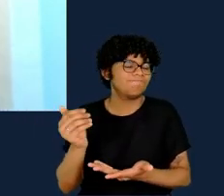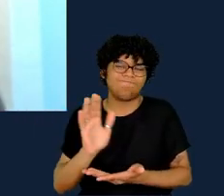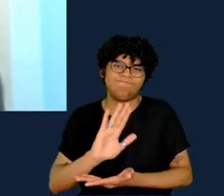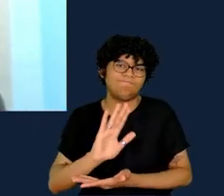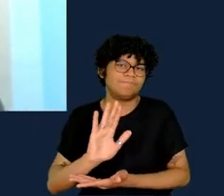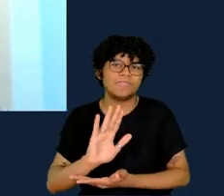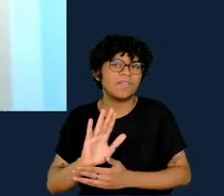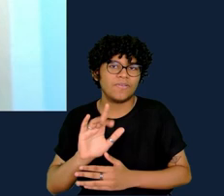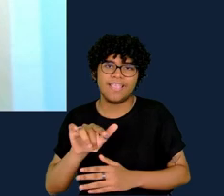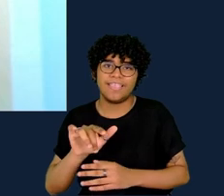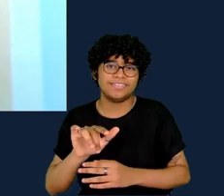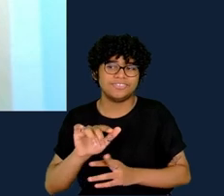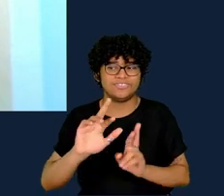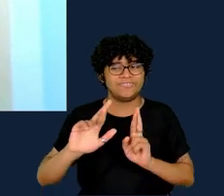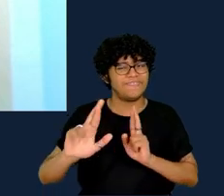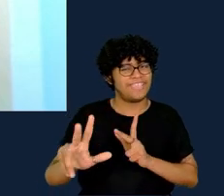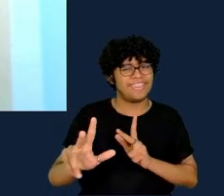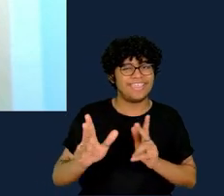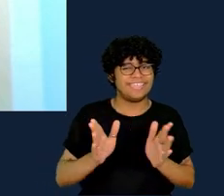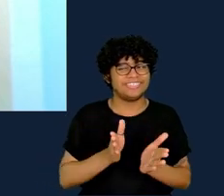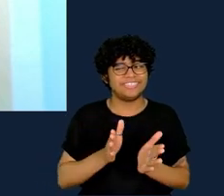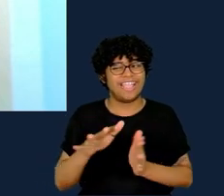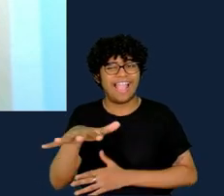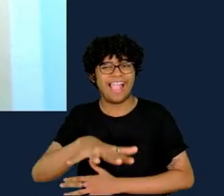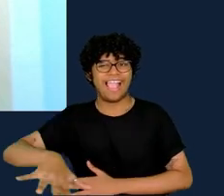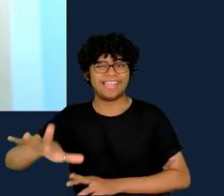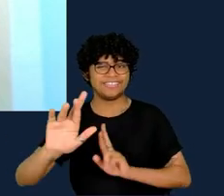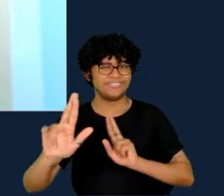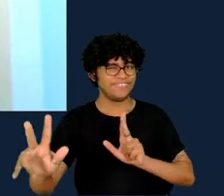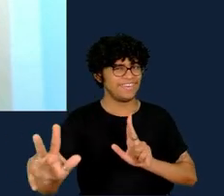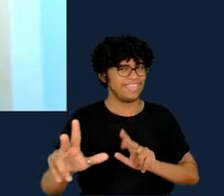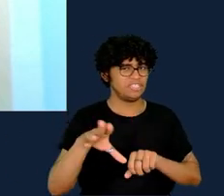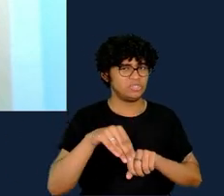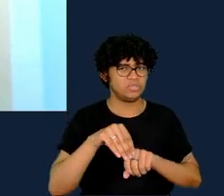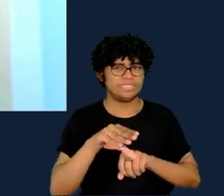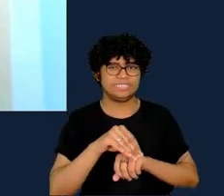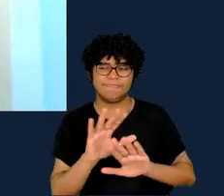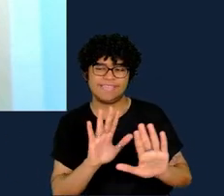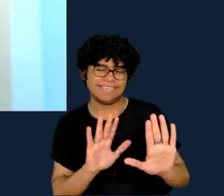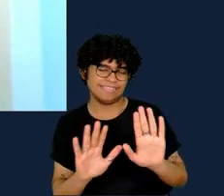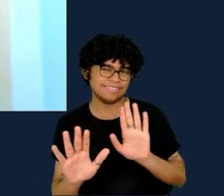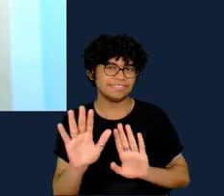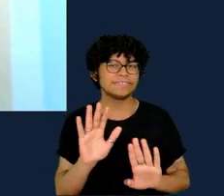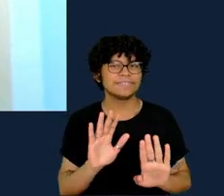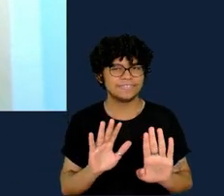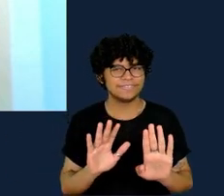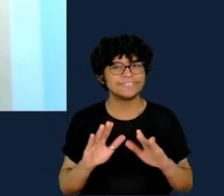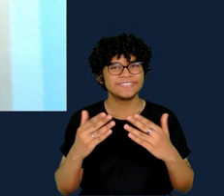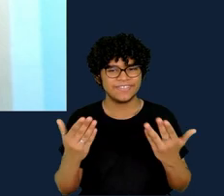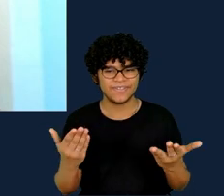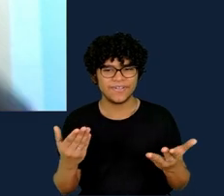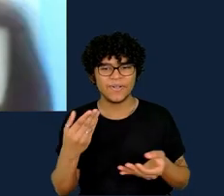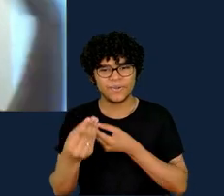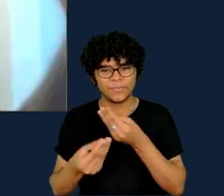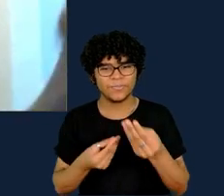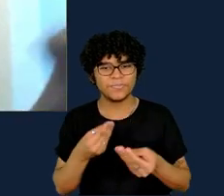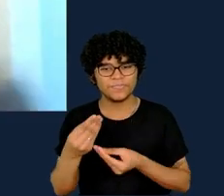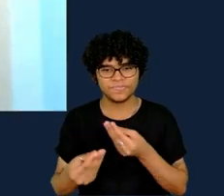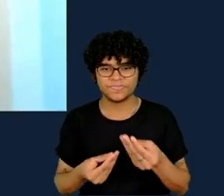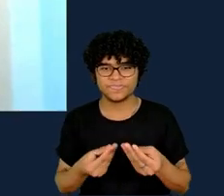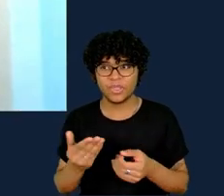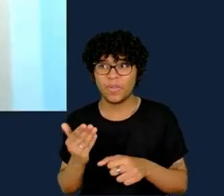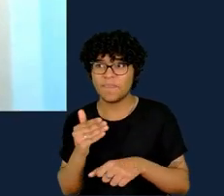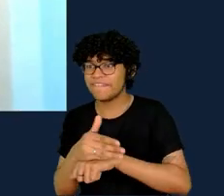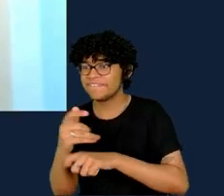é uma outra história, uma outra camada de conhecimento. Agora, se me dissesse assim, como que a gente vai para a Roça Franca? Como que a gente faz